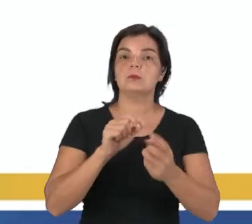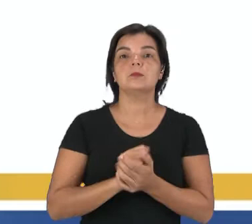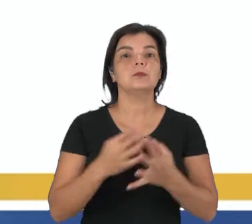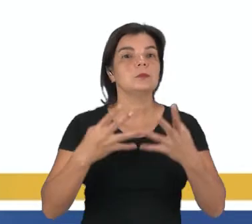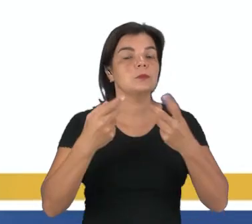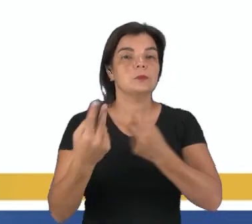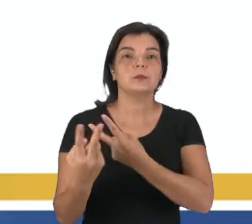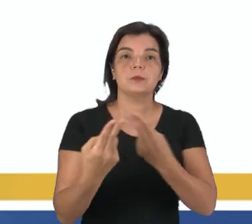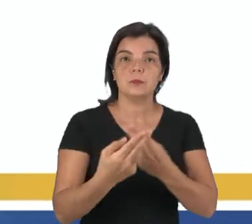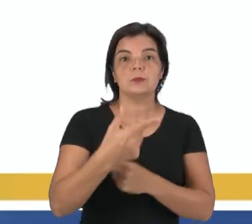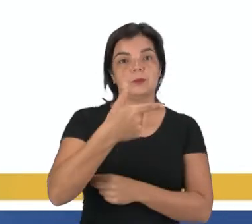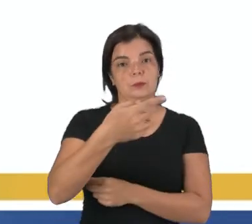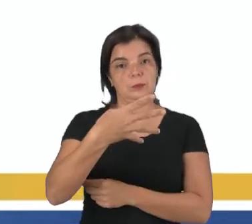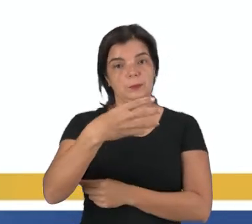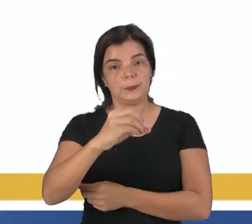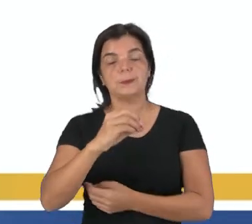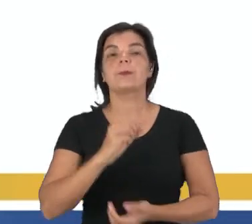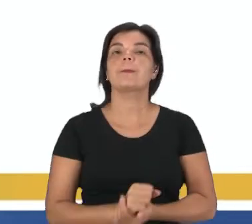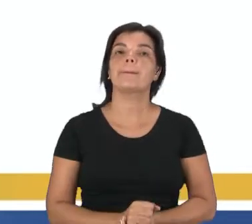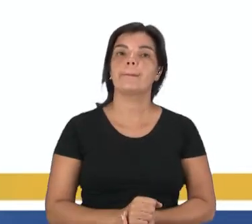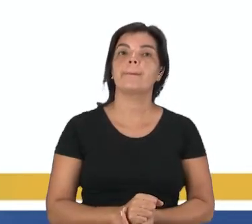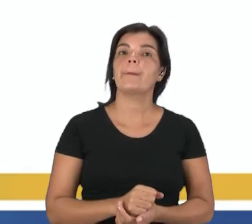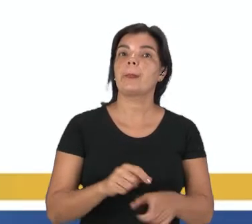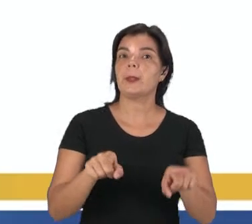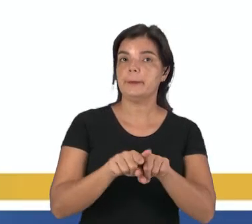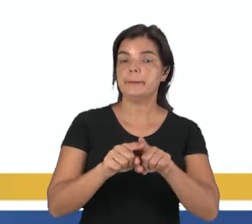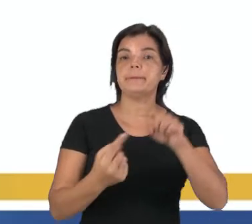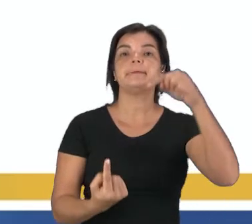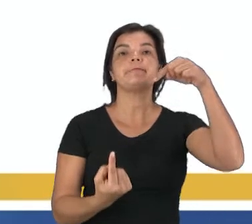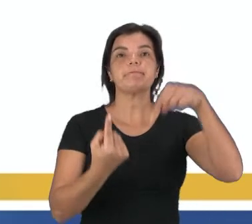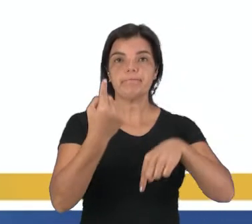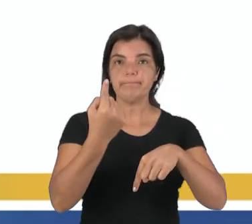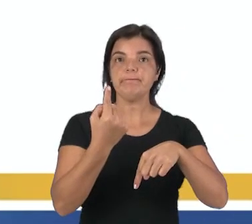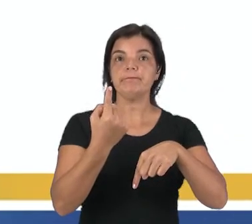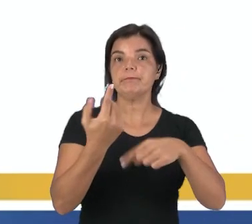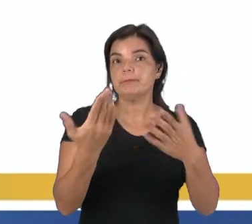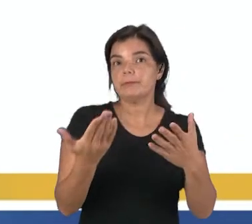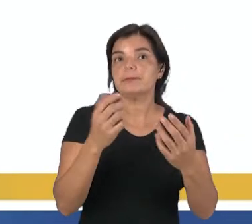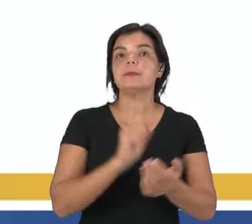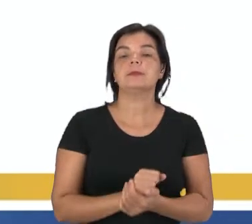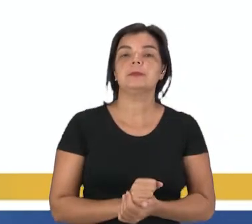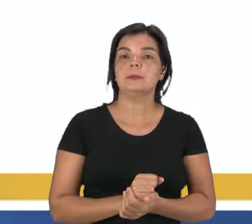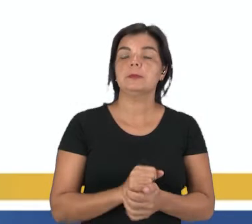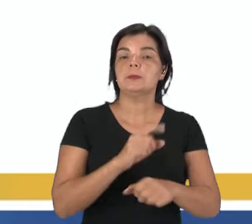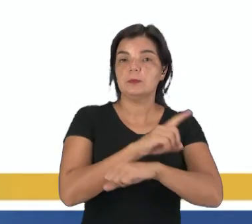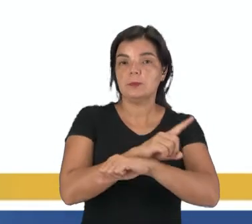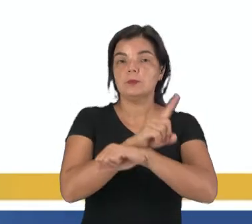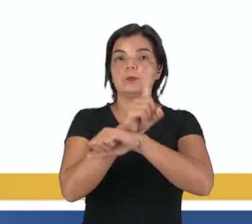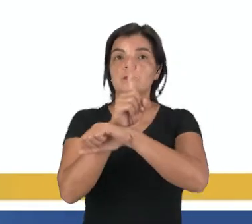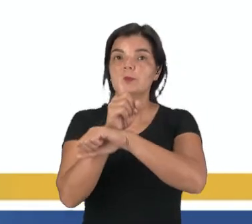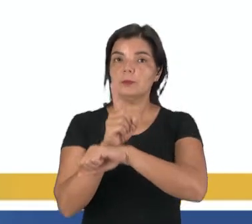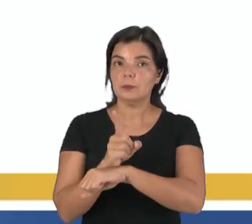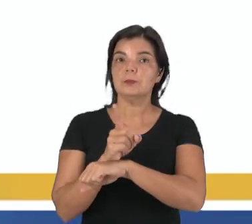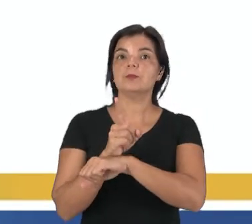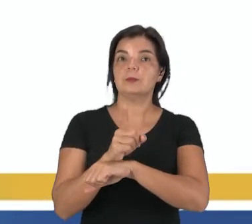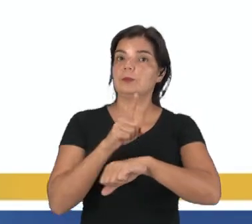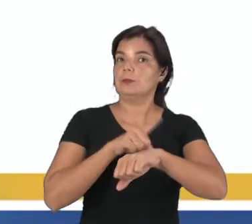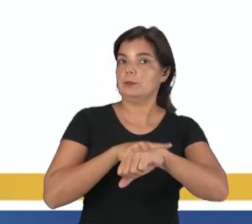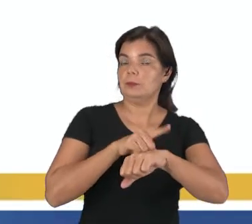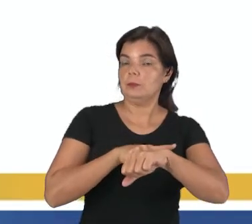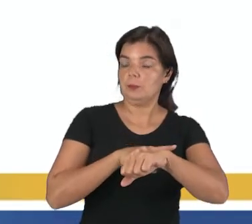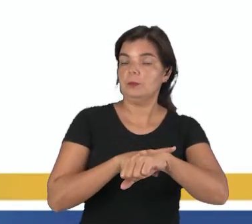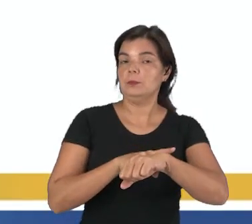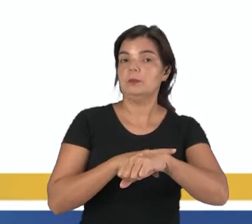dar todas igual a 240, né? Tá ali uma proporção. Então, nós podemos dizer que essas grandezas,